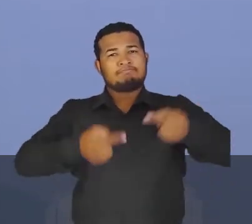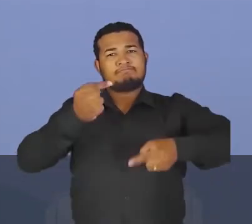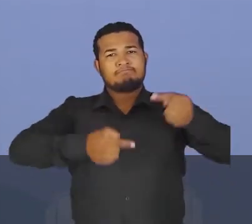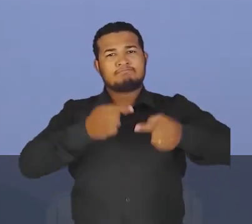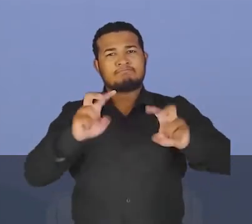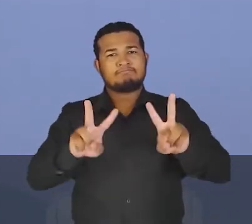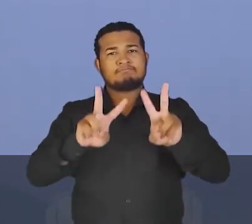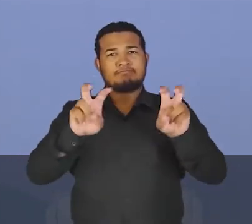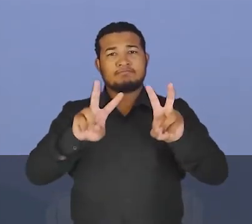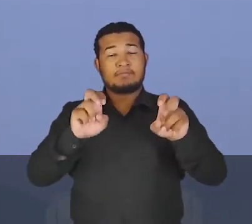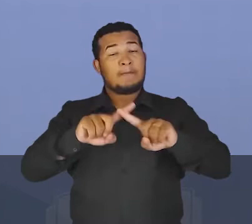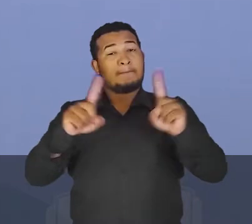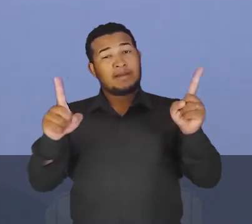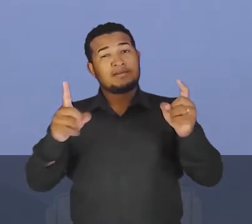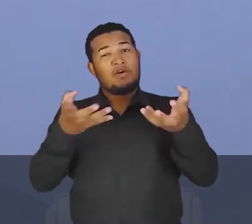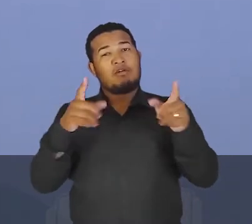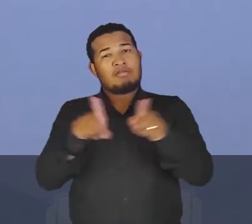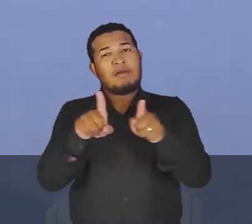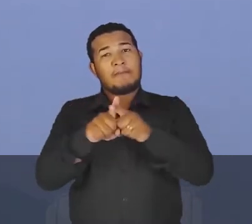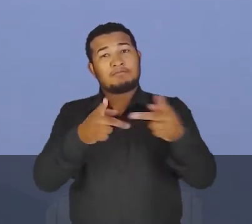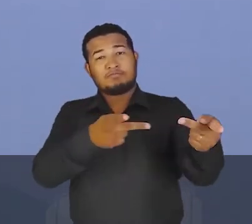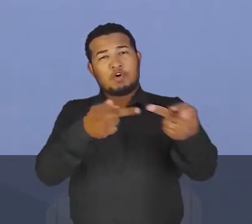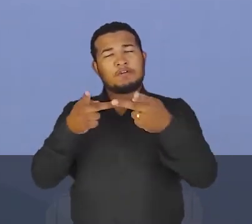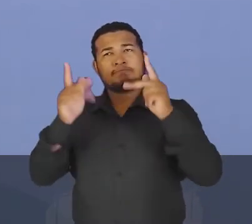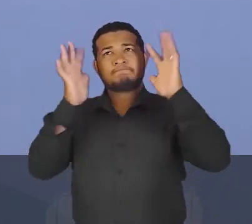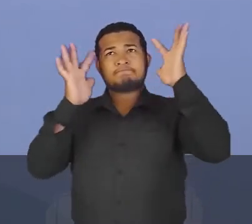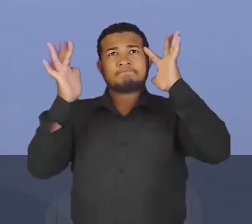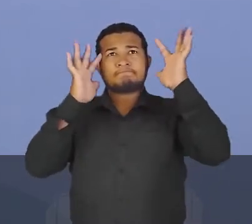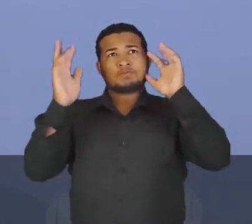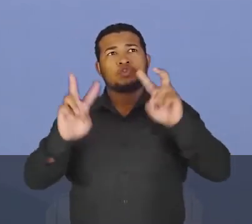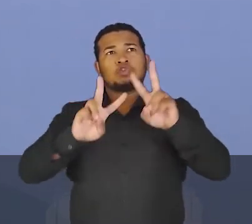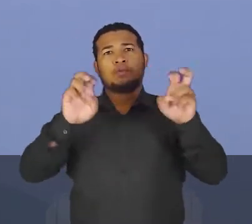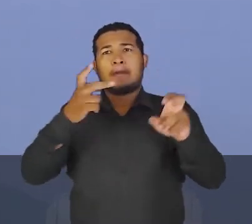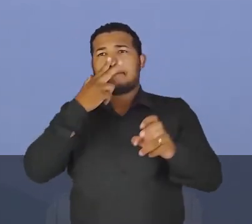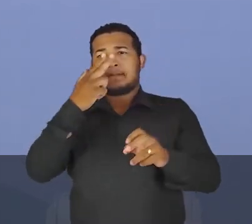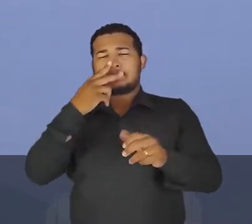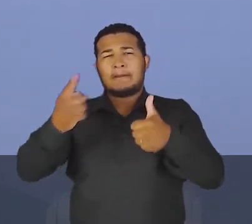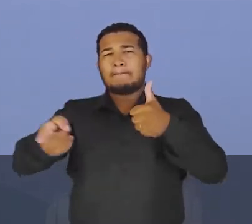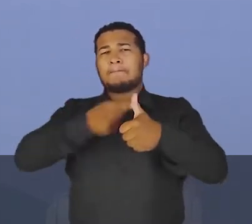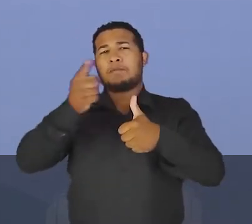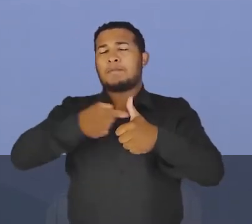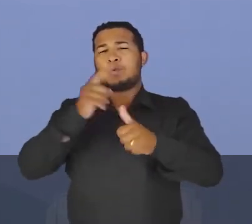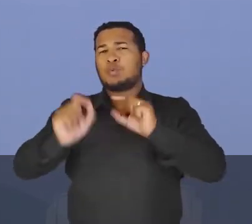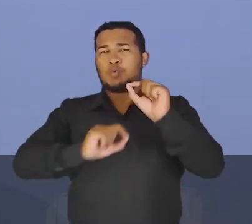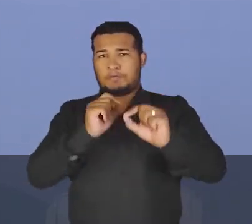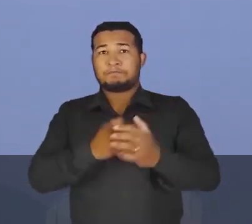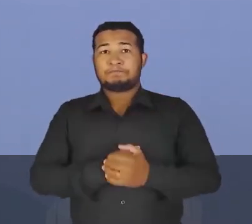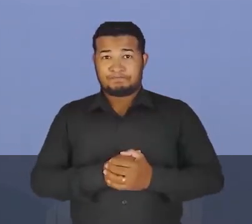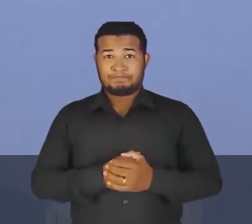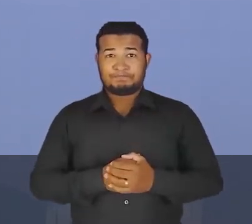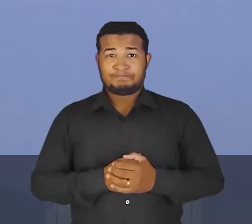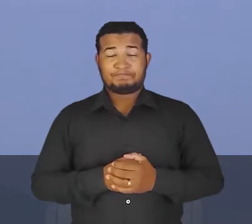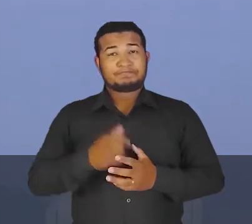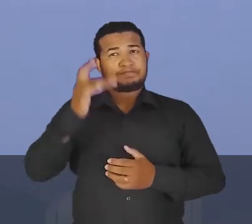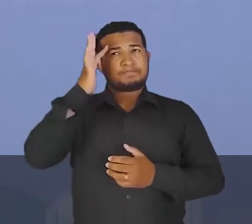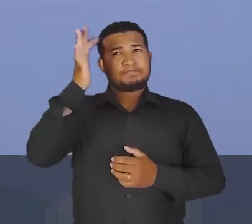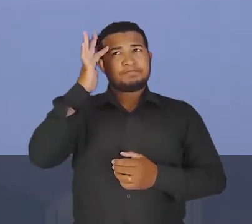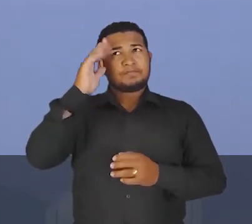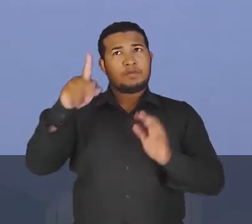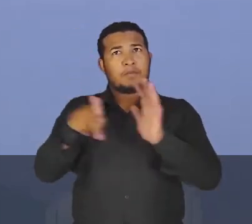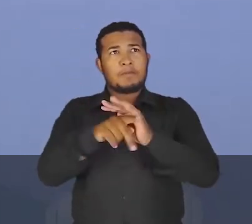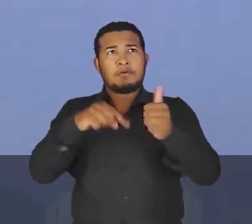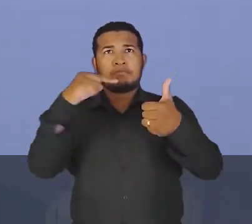questão e antes eu quero convidar você a refletir primeiro refletir sobre uma questão. Olha só, pense nos cargos